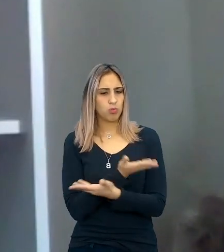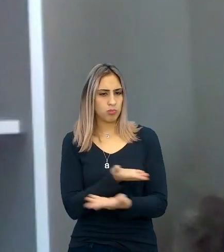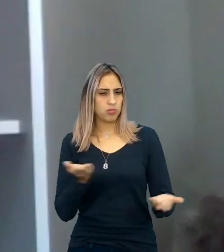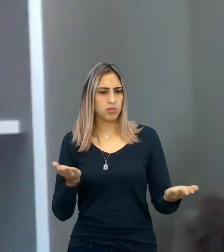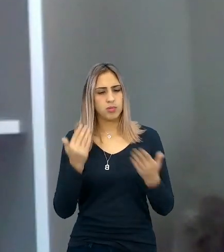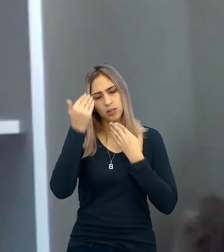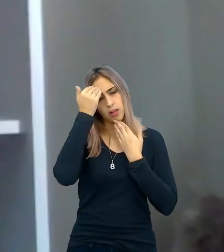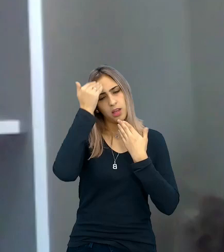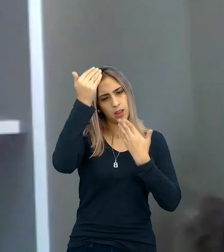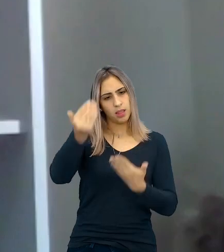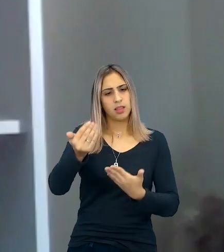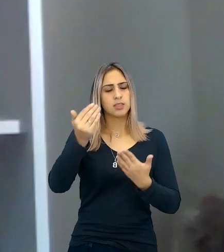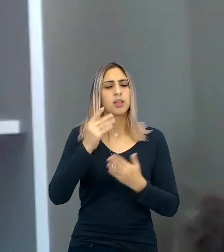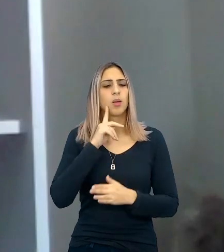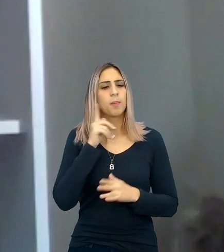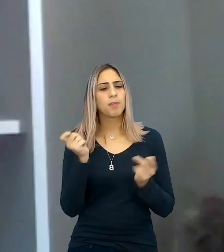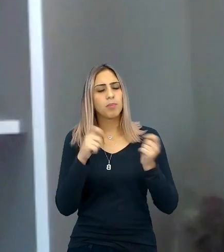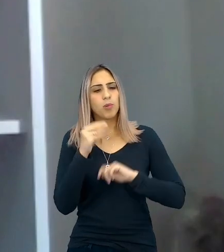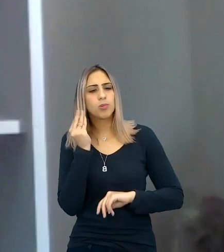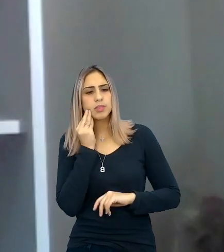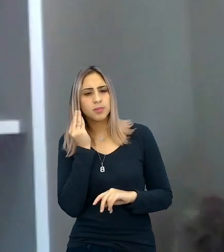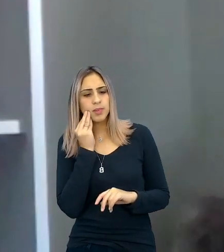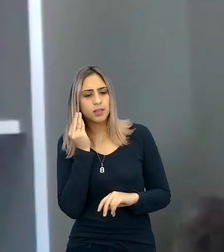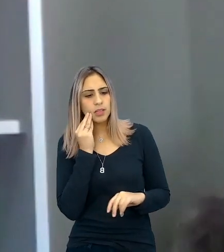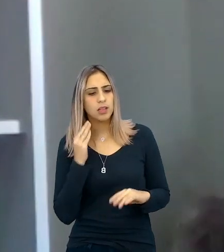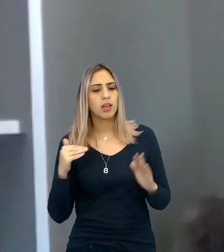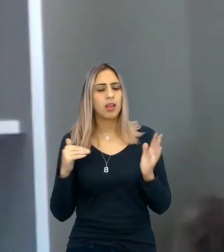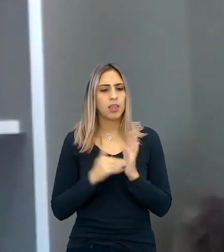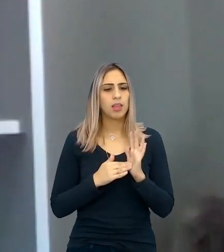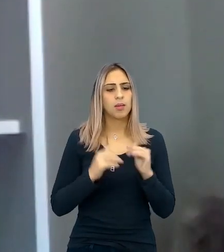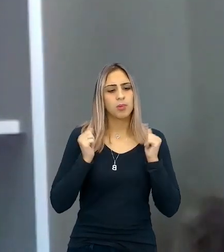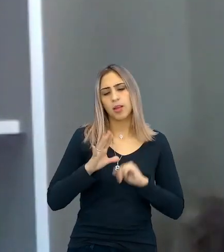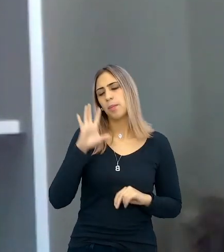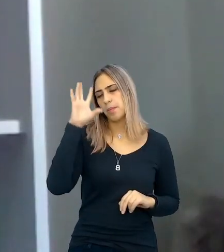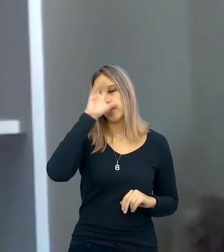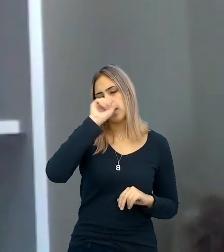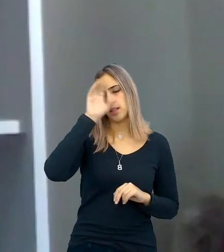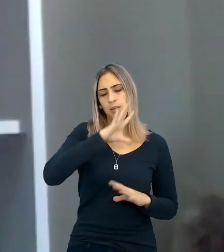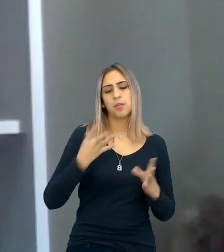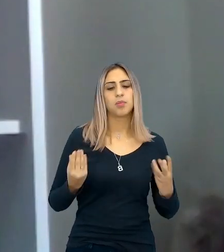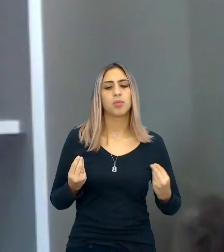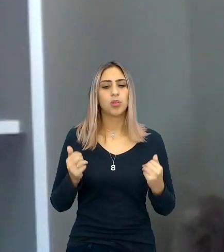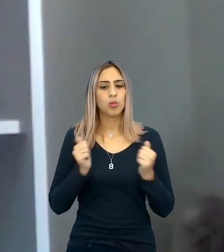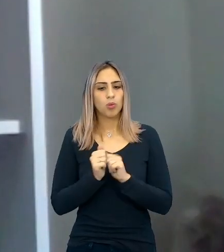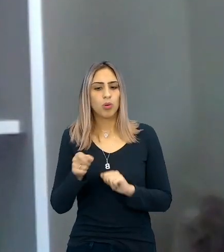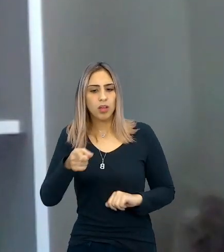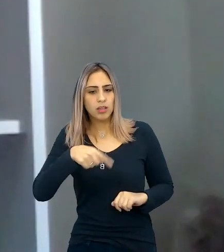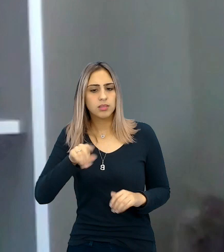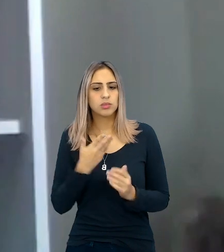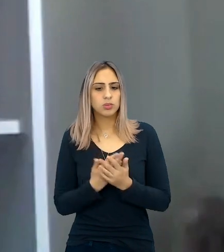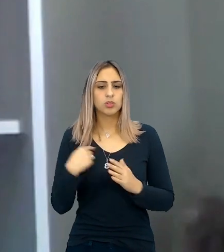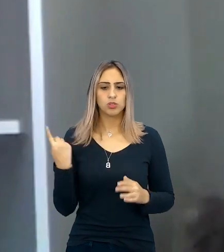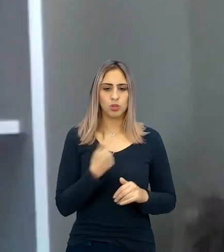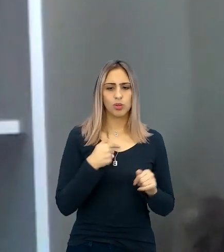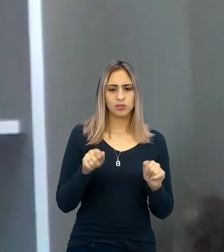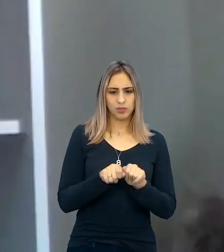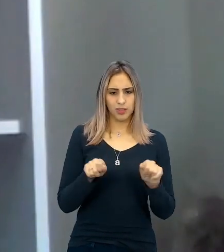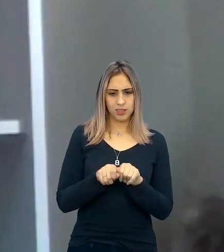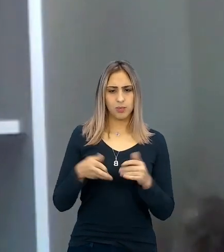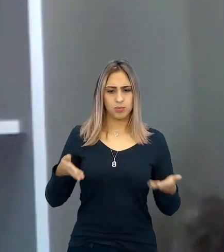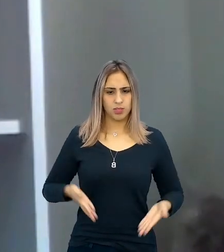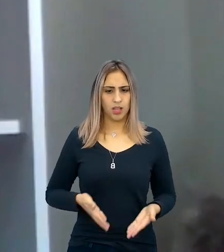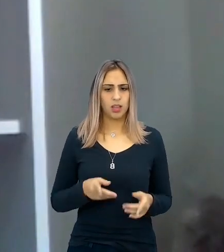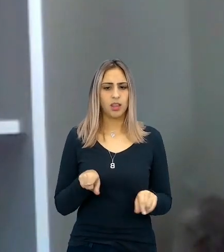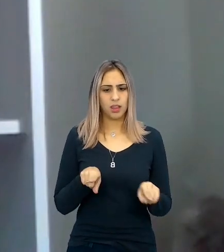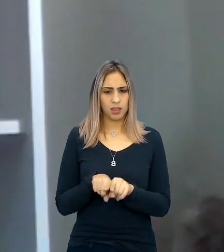vocês, agradecendo, né, a possibilidade até de poder aprender muito com esses estudos que nós realizamos aqui.